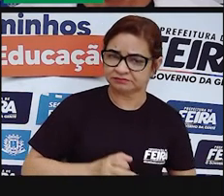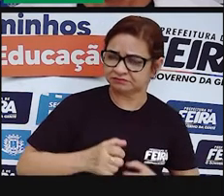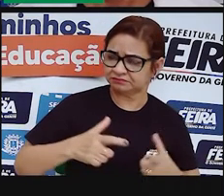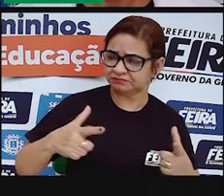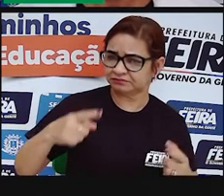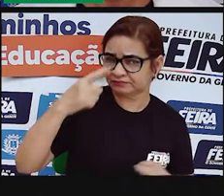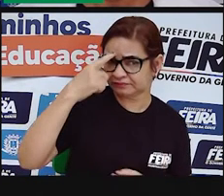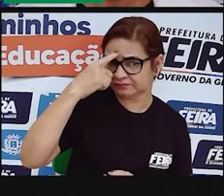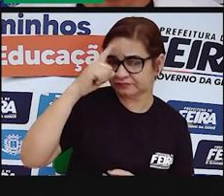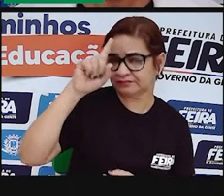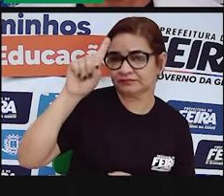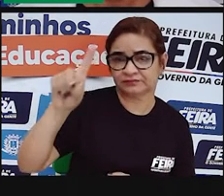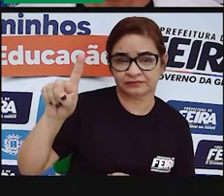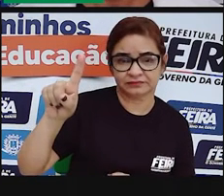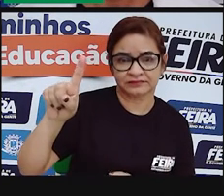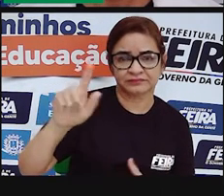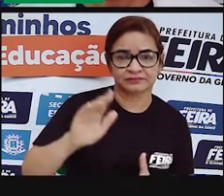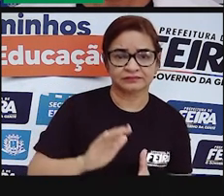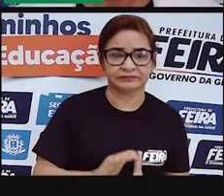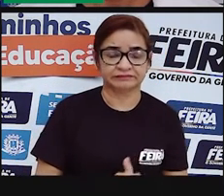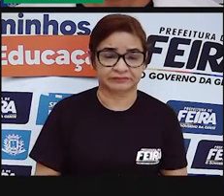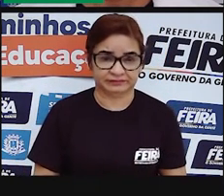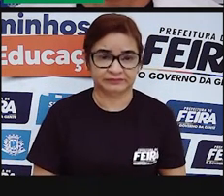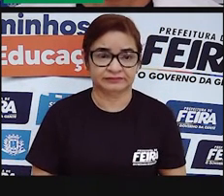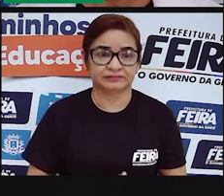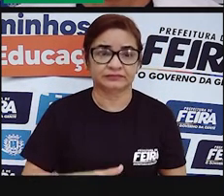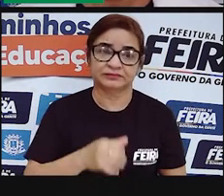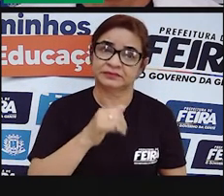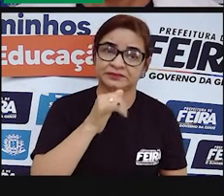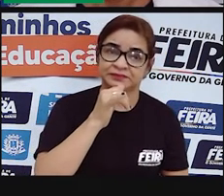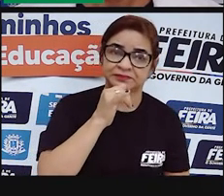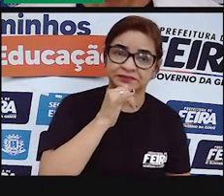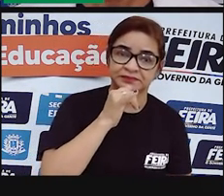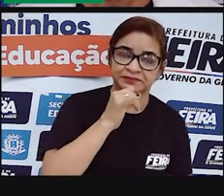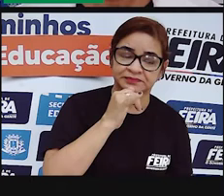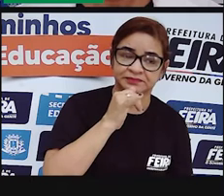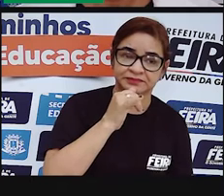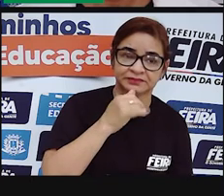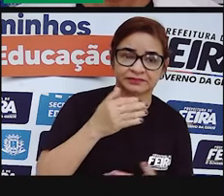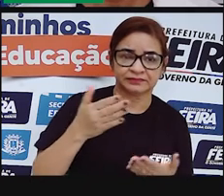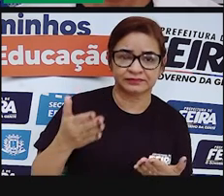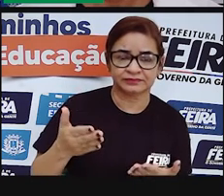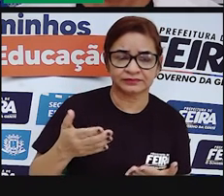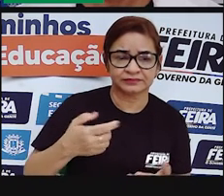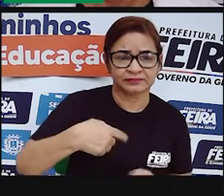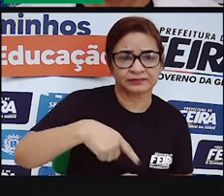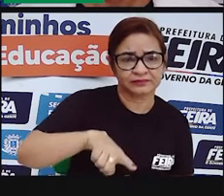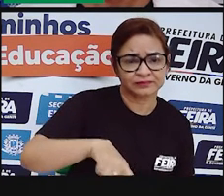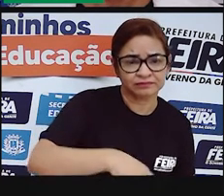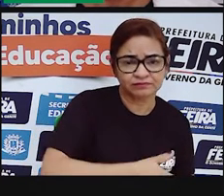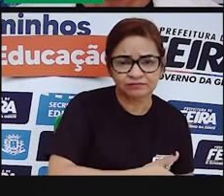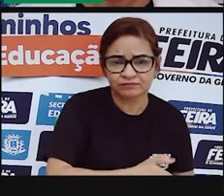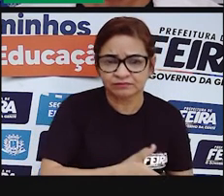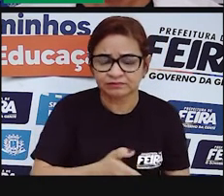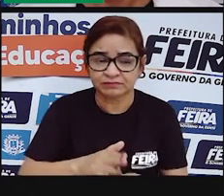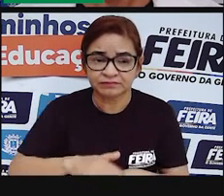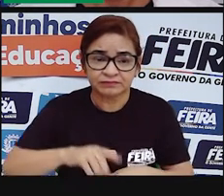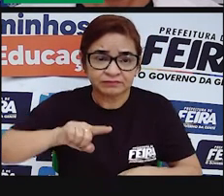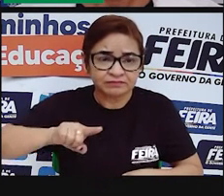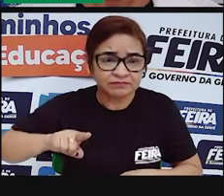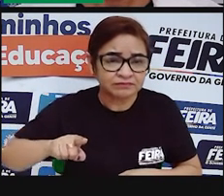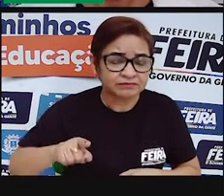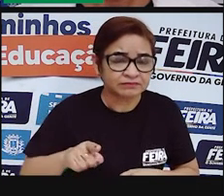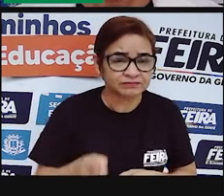exagero. Então, hipérbole é o exagero de expressão para realçar uma ideia. Olha o exemplo.